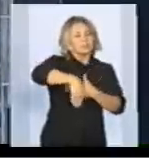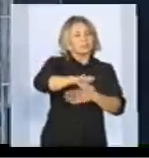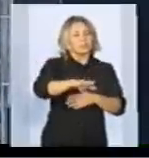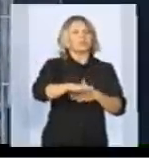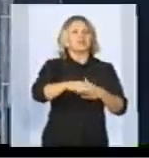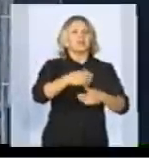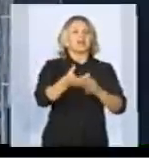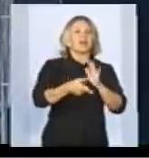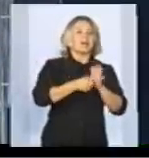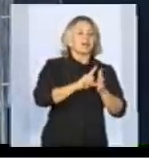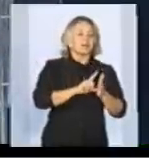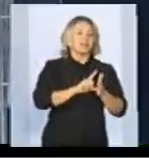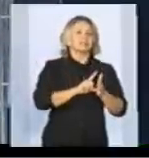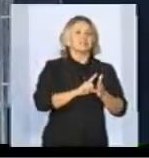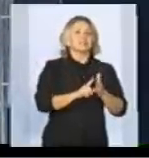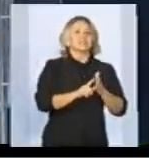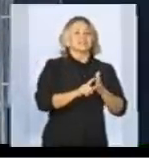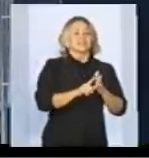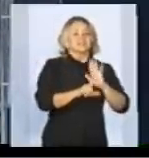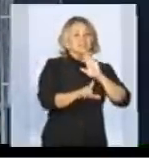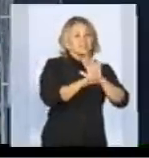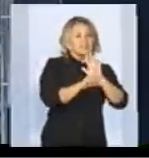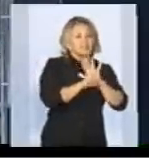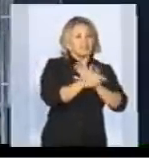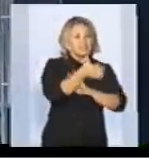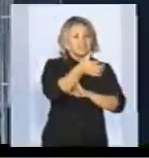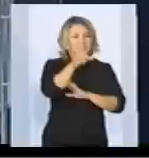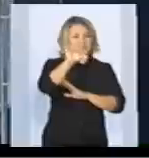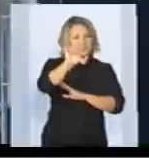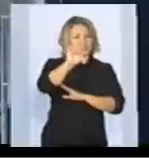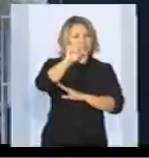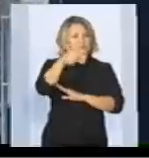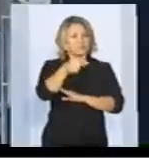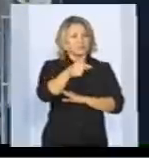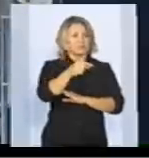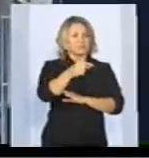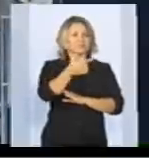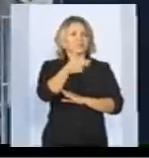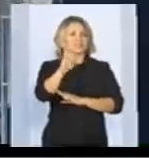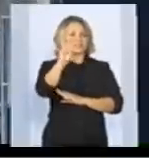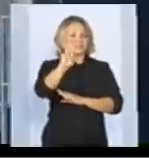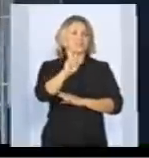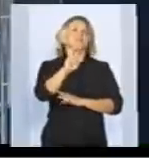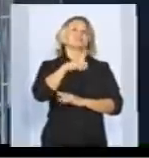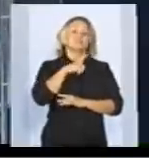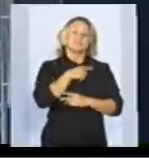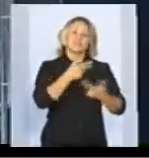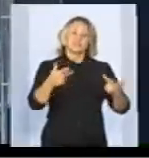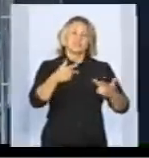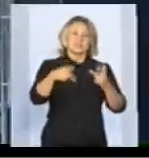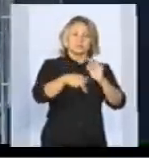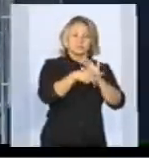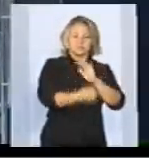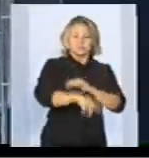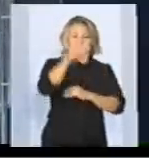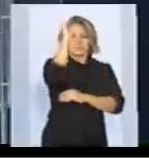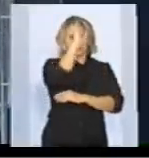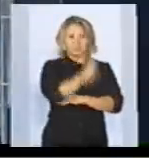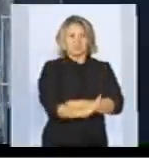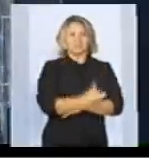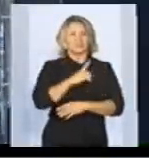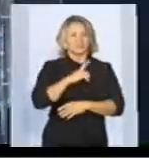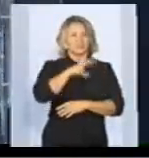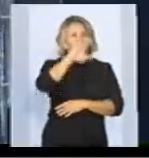2485 19,50 da da programação era de conteúdo Nacional estes dados incluíam o canal